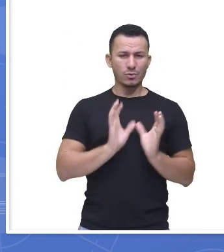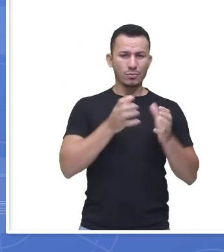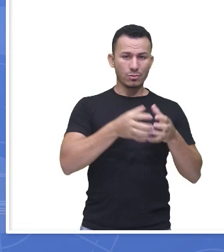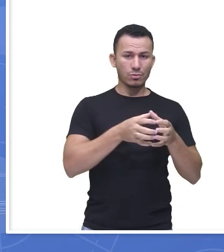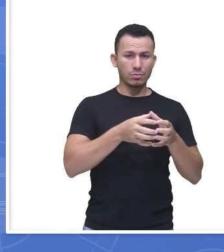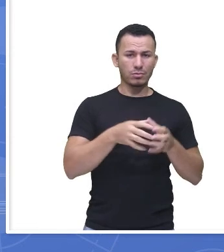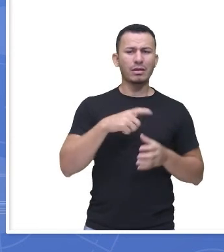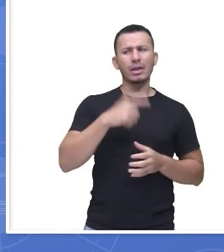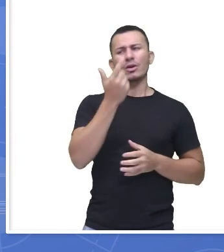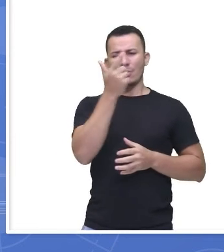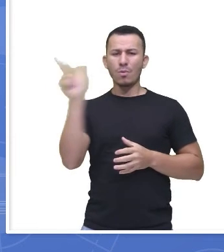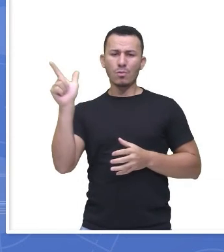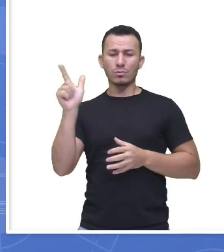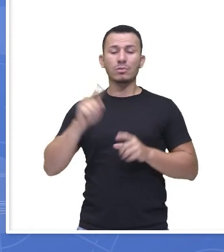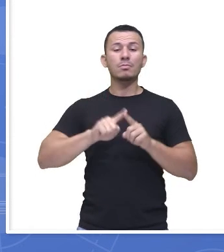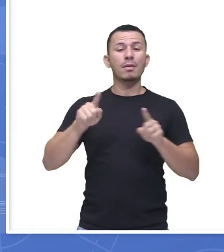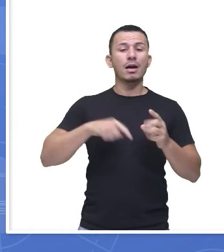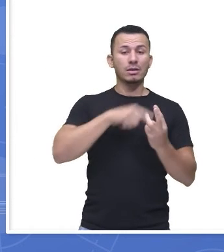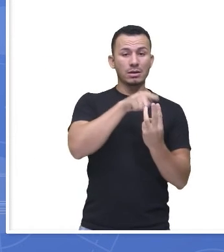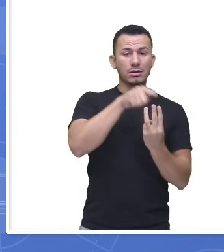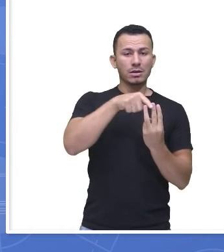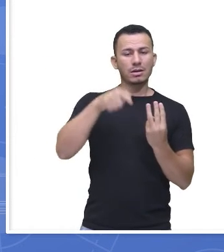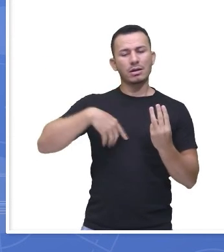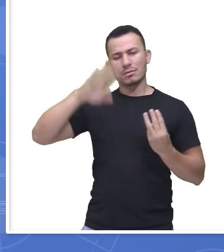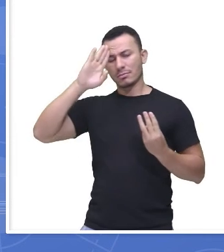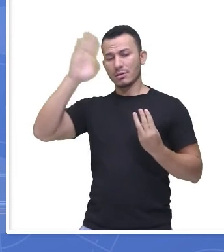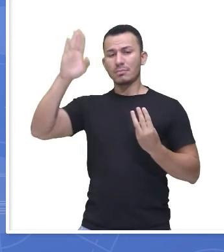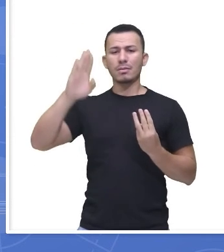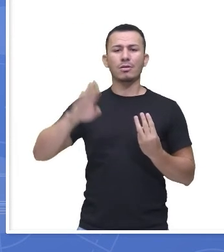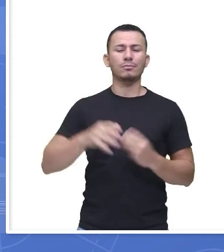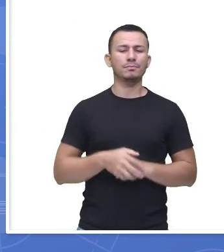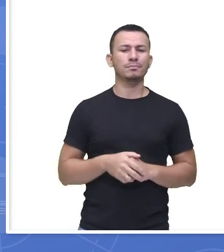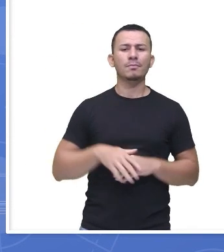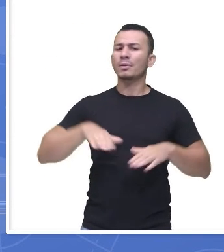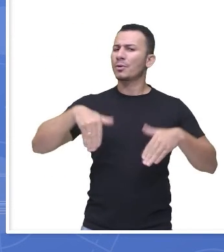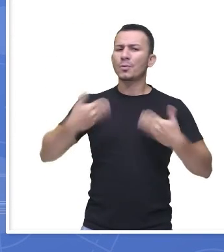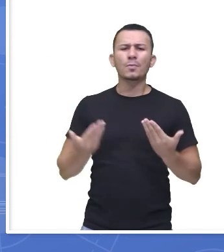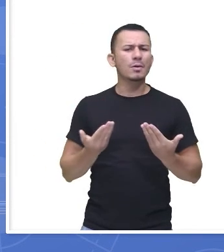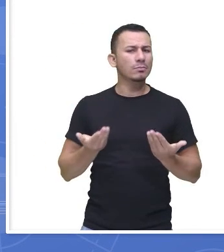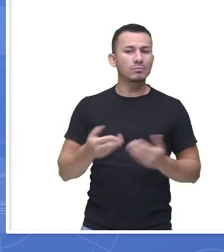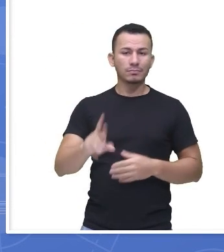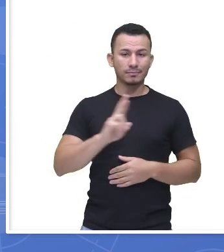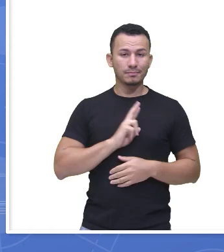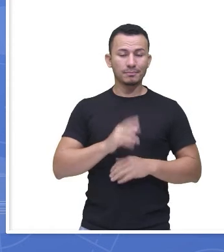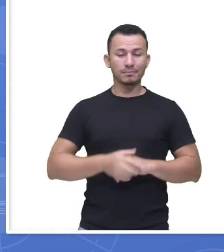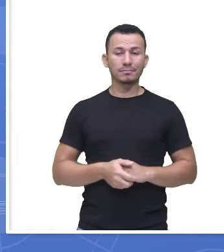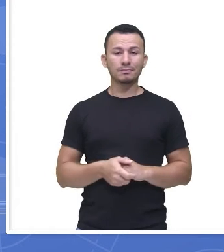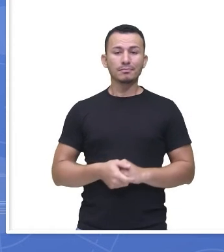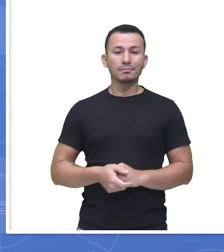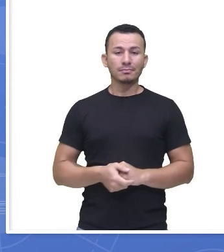Tiveram outros migrantes, né? Mas vamos lá. Vamos lá então, as alternativas.